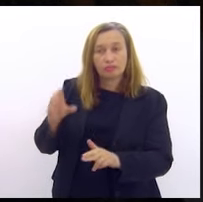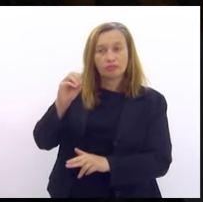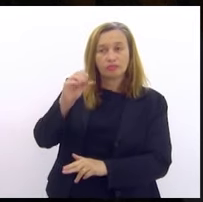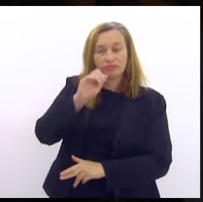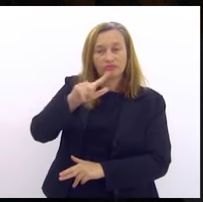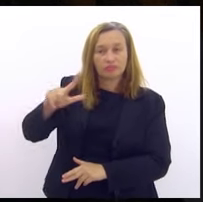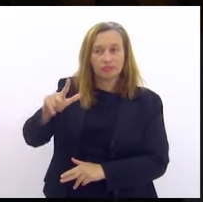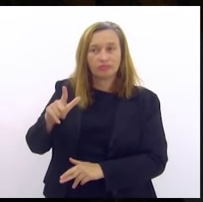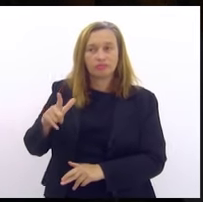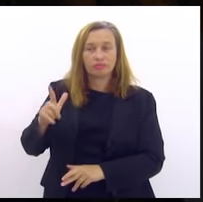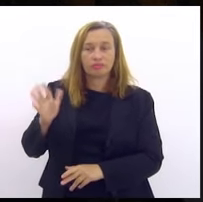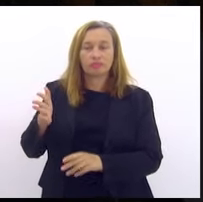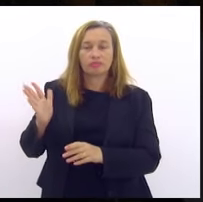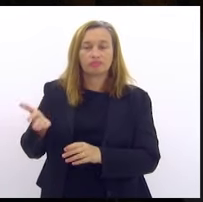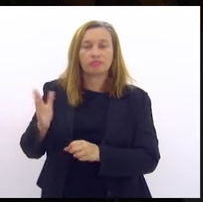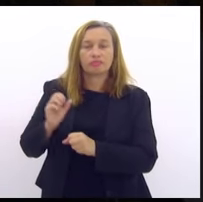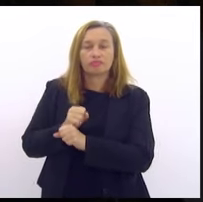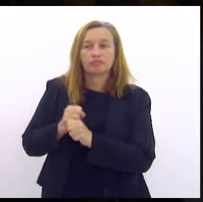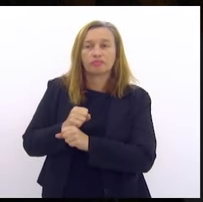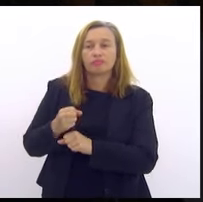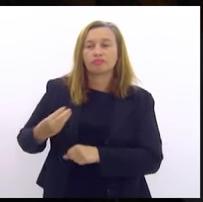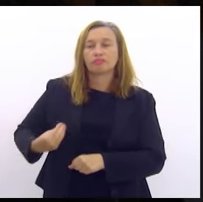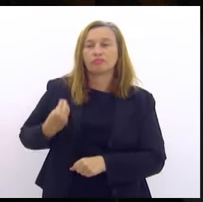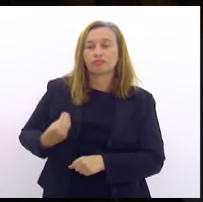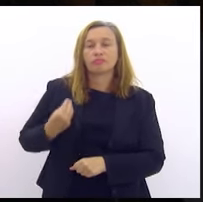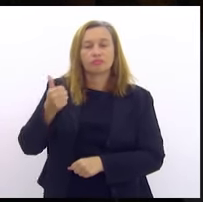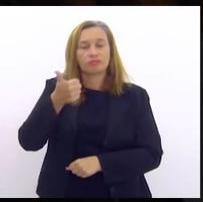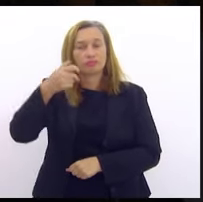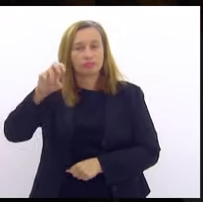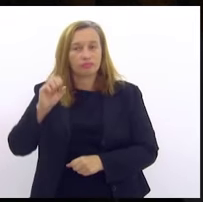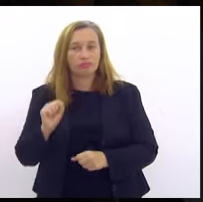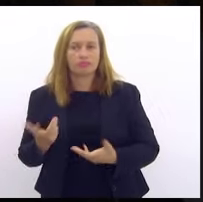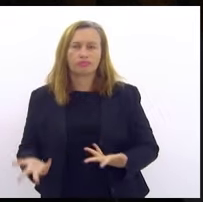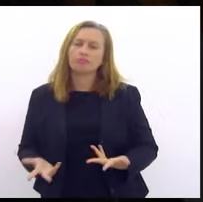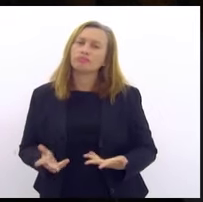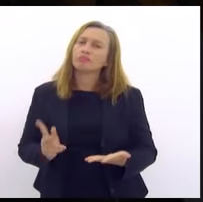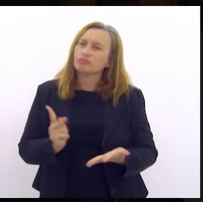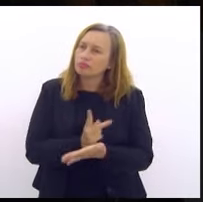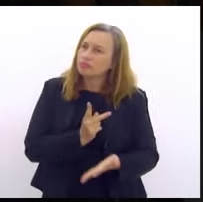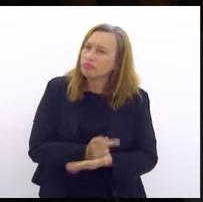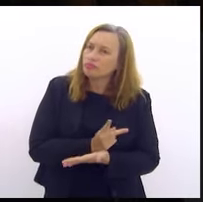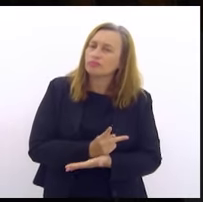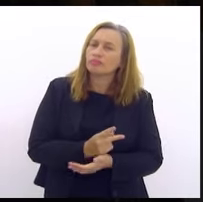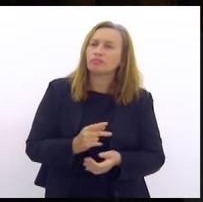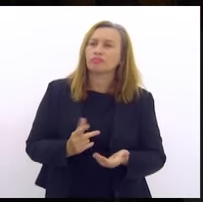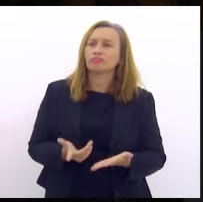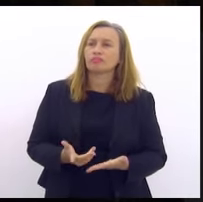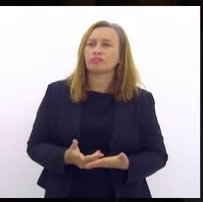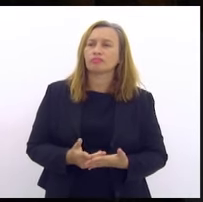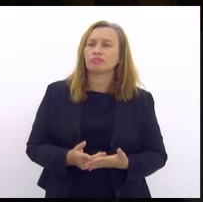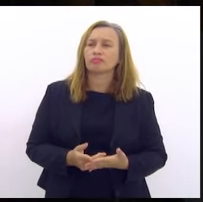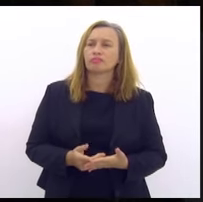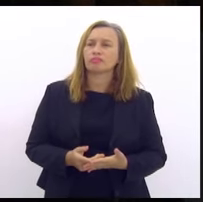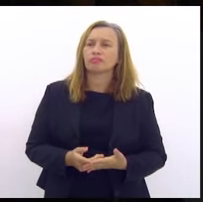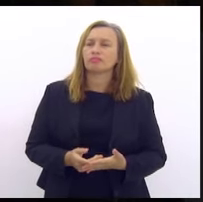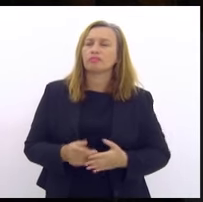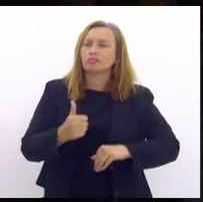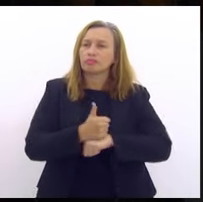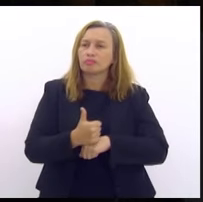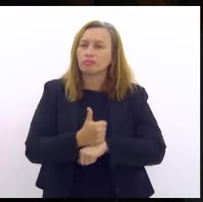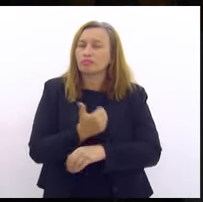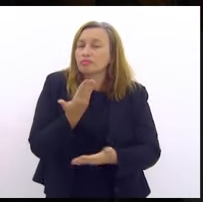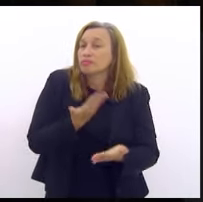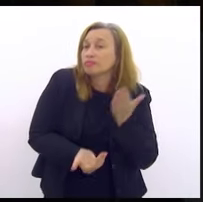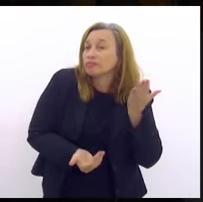estão lá há 15 anos. Isso é uma injustiça, é uma distorção da lógica militar, faz com que esses profissionais